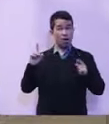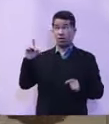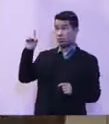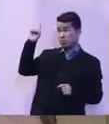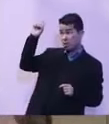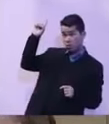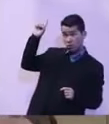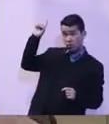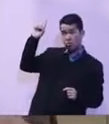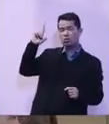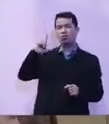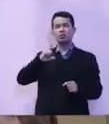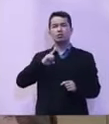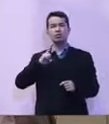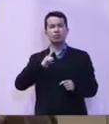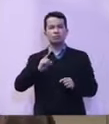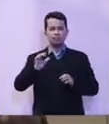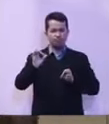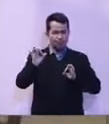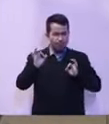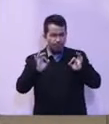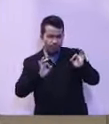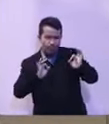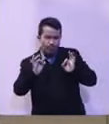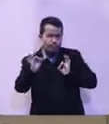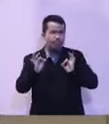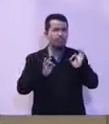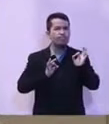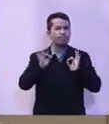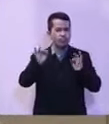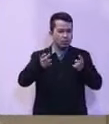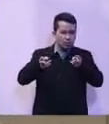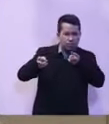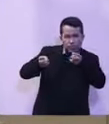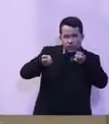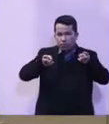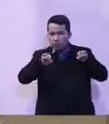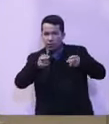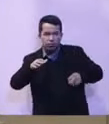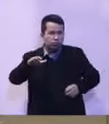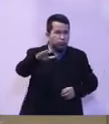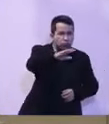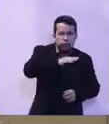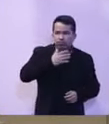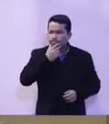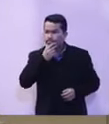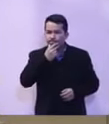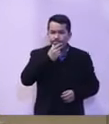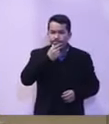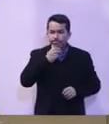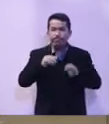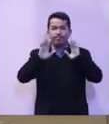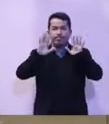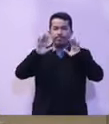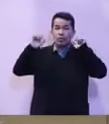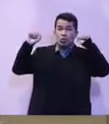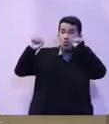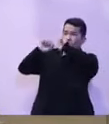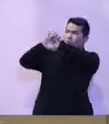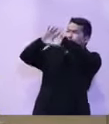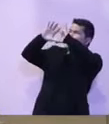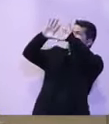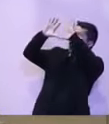Divina, bolou um plano. E nesse plano, Ele se esvaziou da glória dEle, do